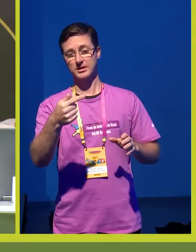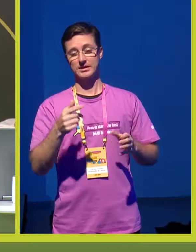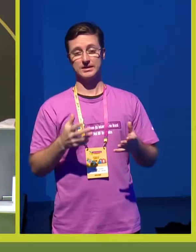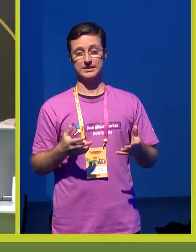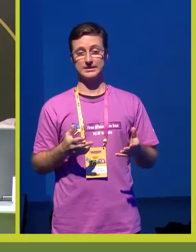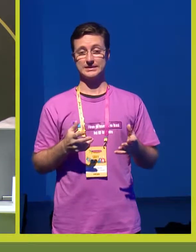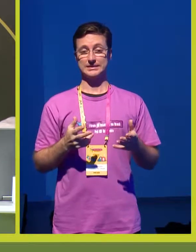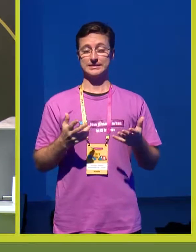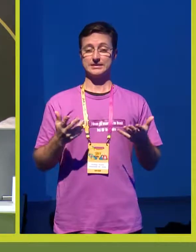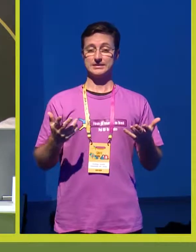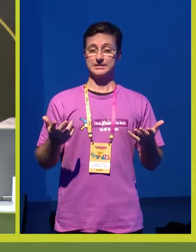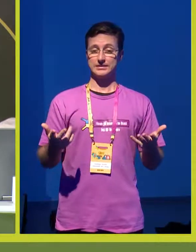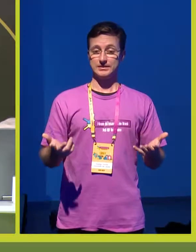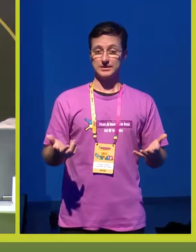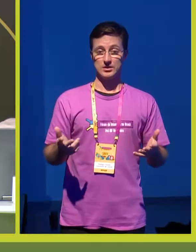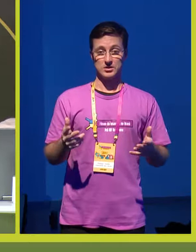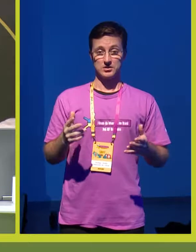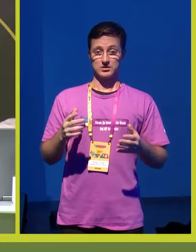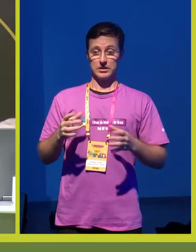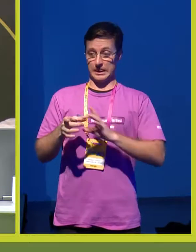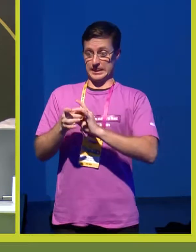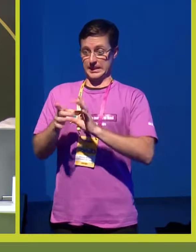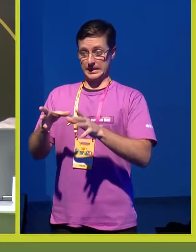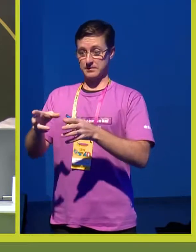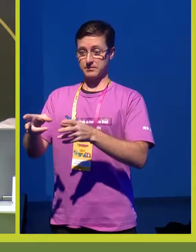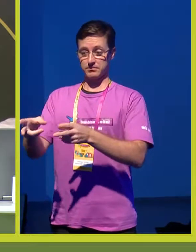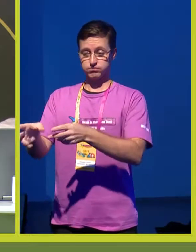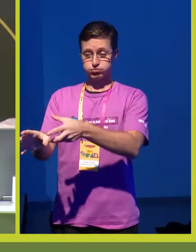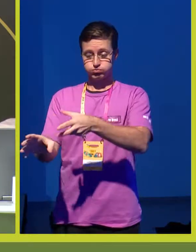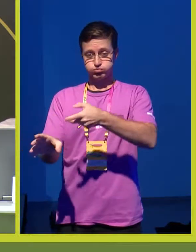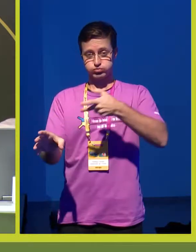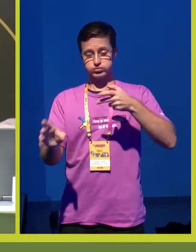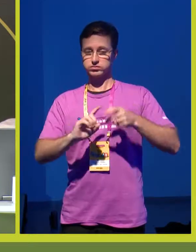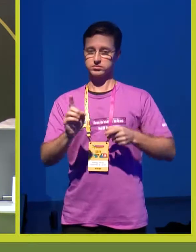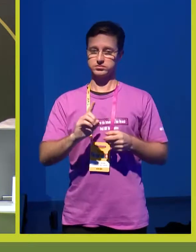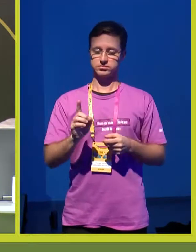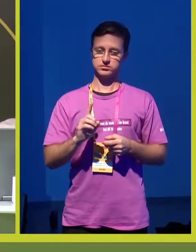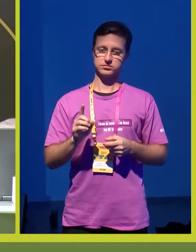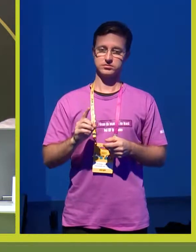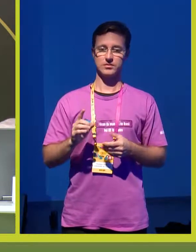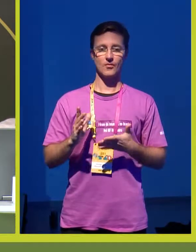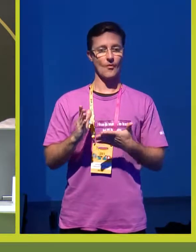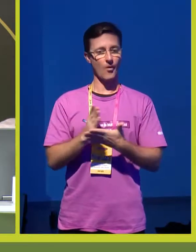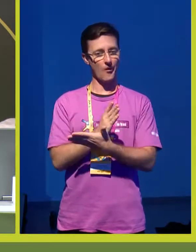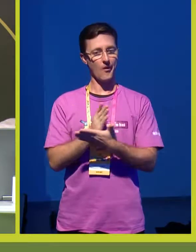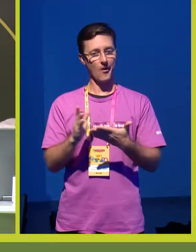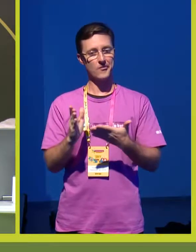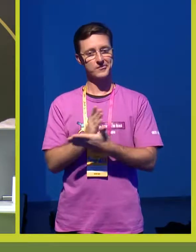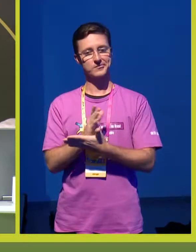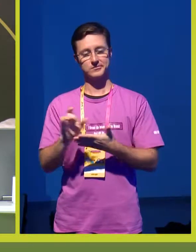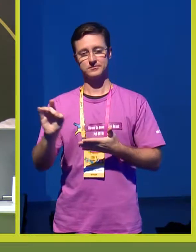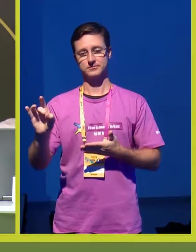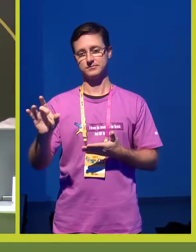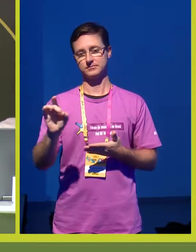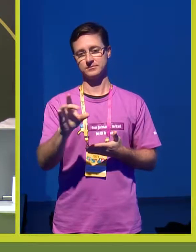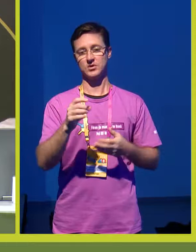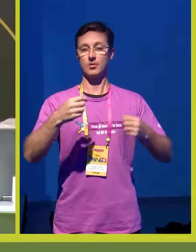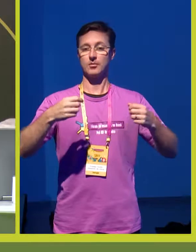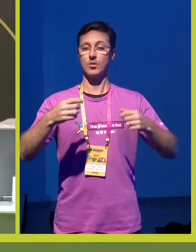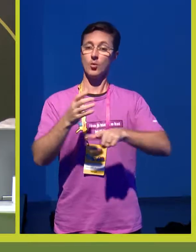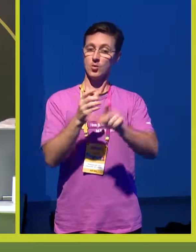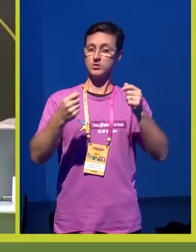coleta aos casos de necessidade imperiosa para investigação, reconhecida por decisão judicial